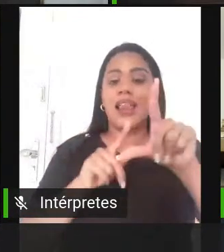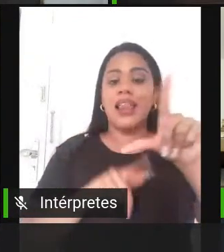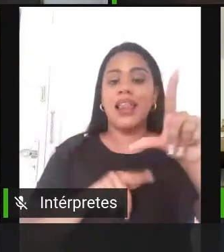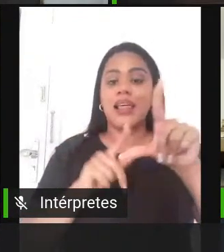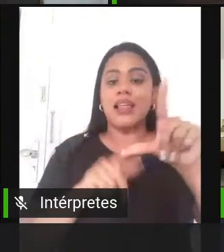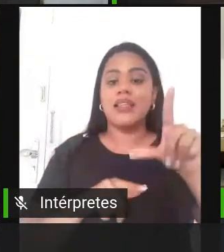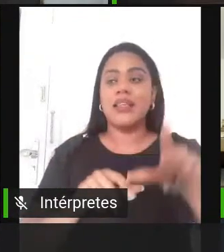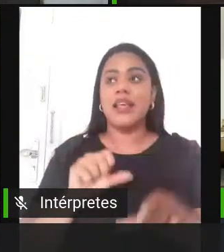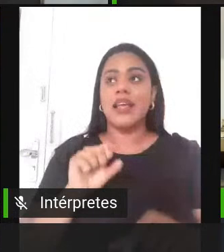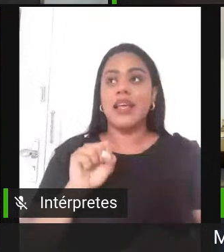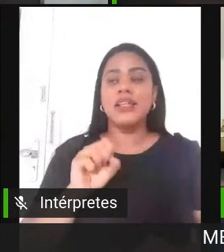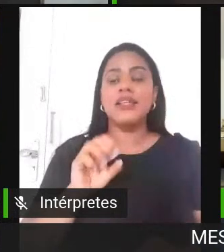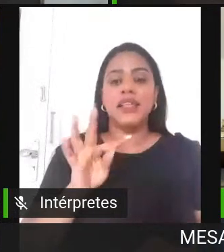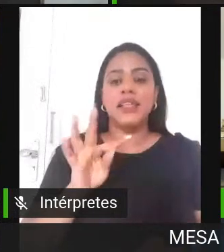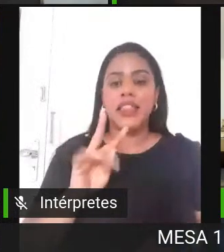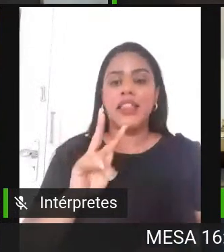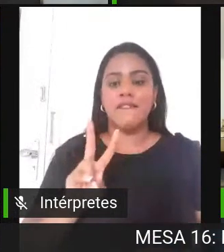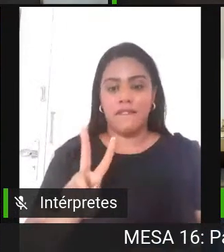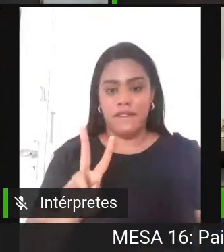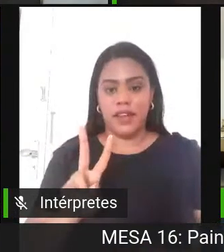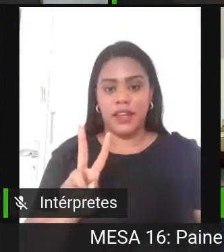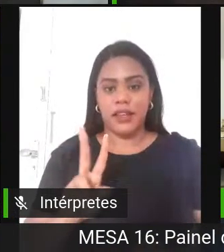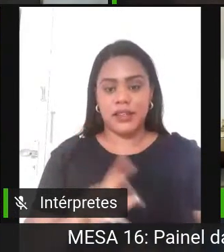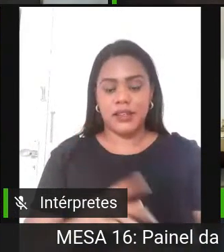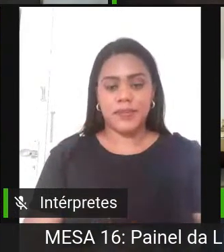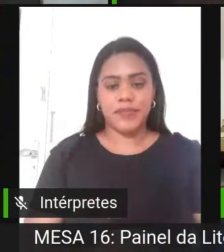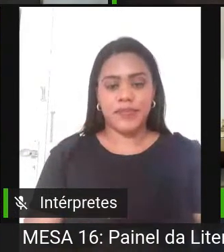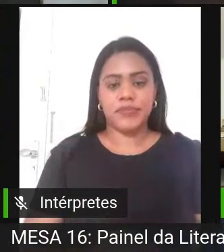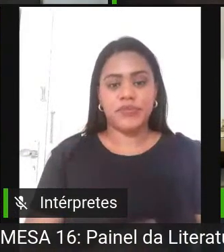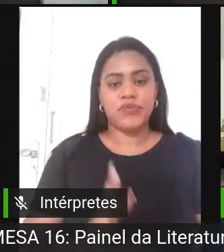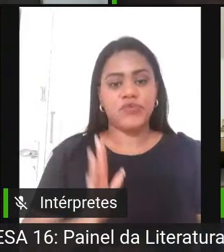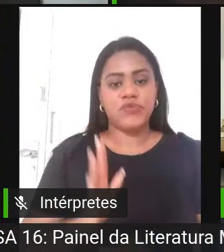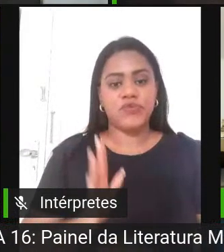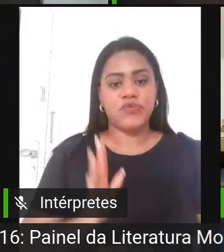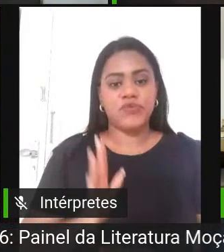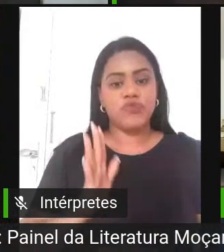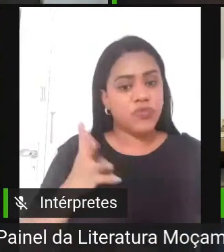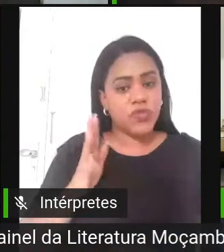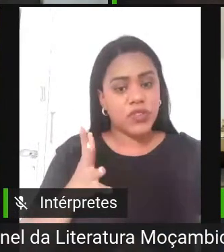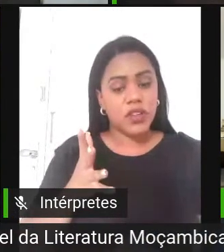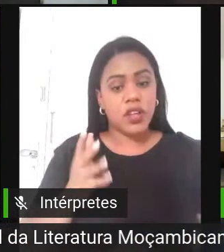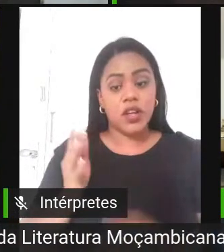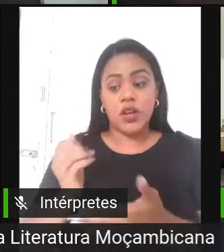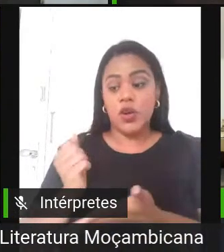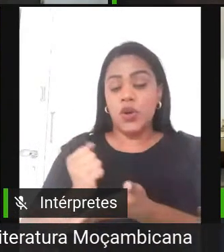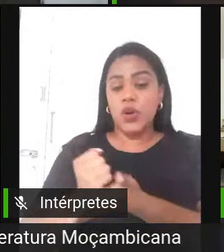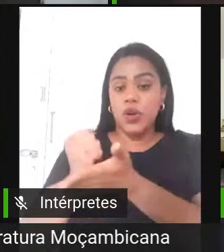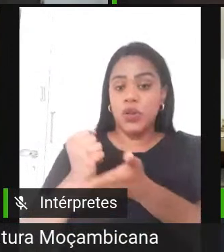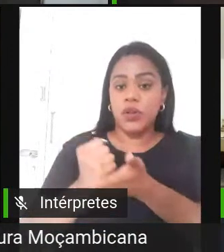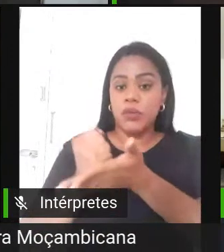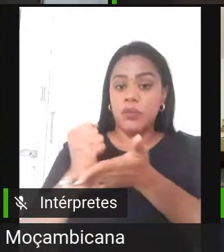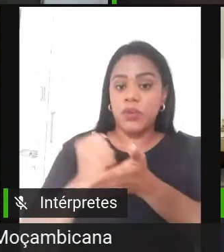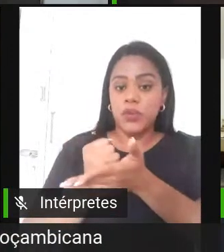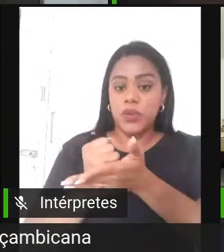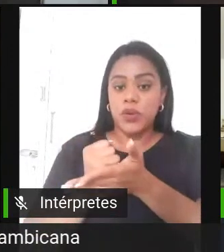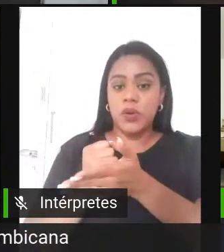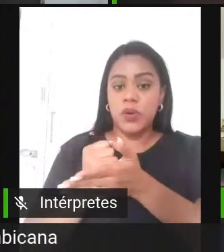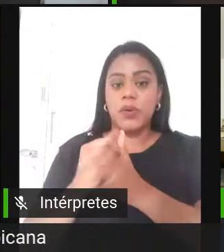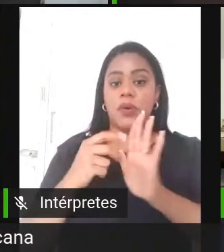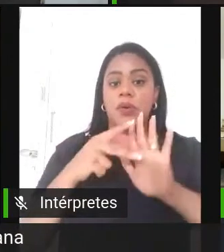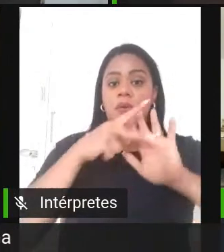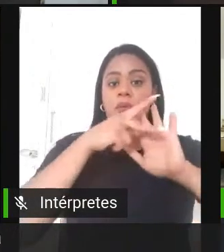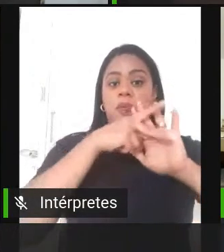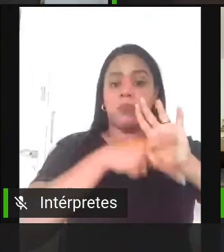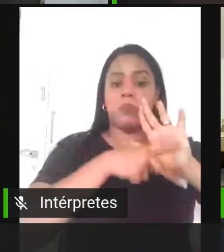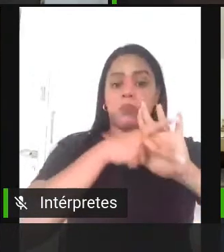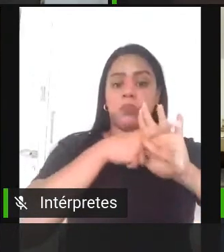Moçambique. Foi igualmente colaborador em programas radiofónicos e rubricas literárias na cidade FM e na